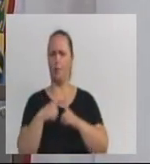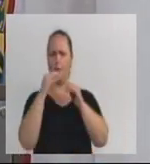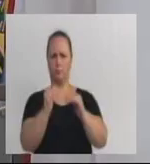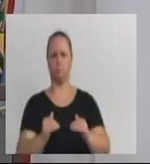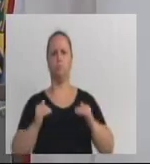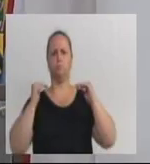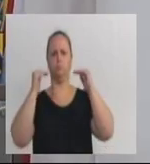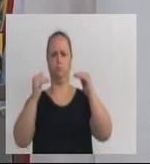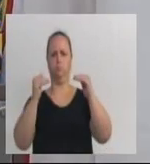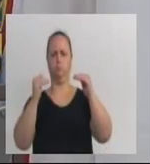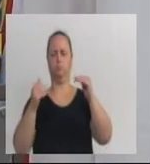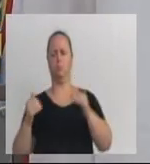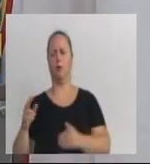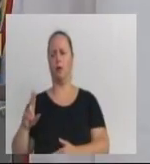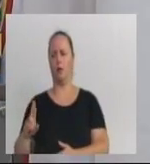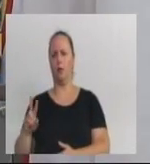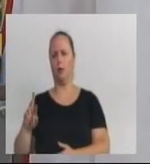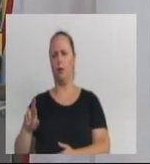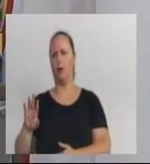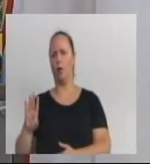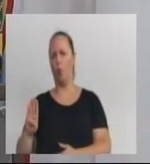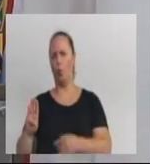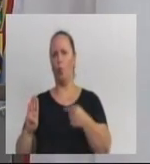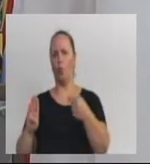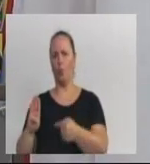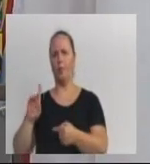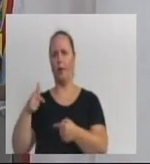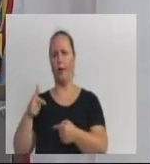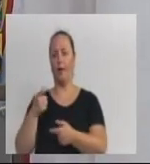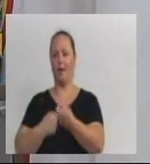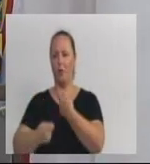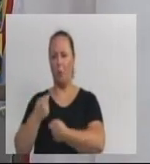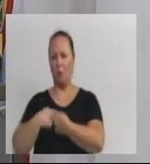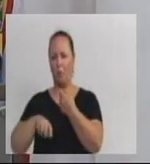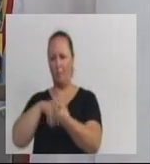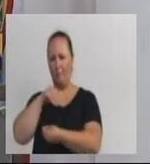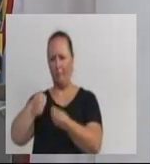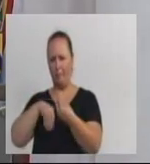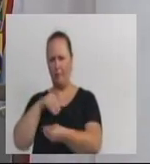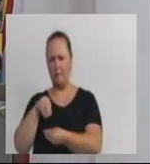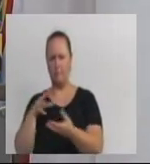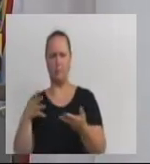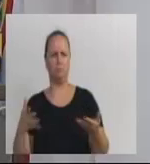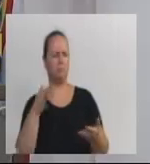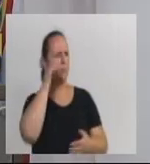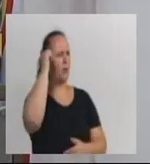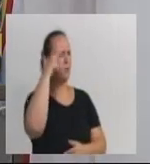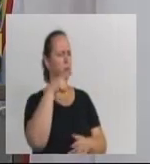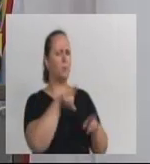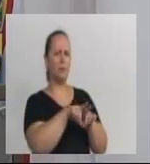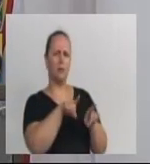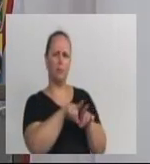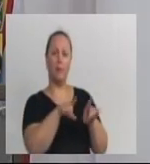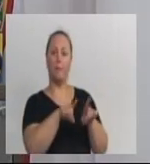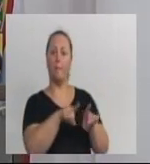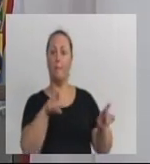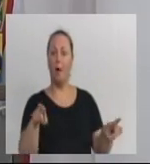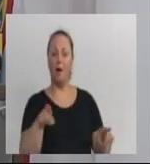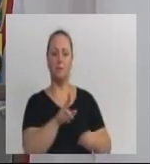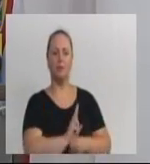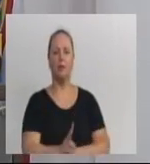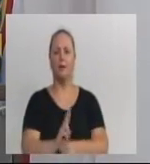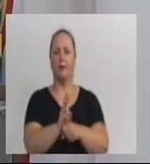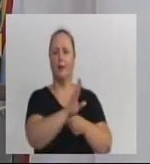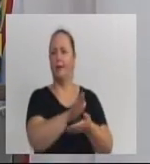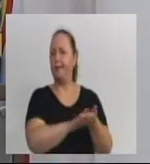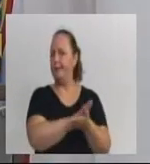URB é, né? A URB é uma empresa de economia mista, a FURB é uma autarquia. Uma autarquia que não é fiscalizada pelo Tribunal de